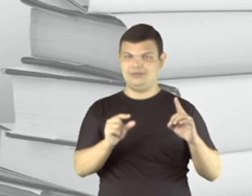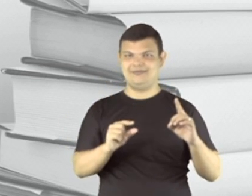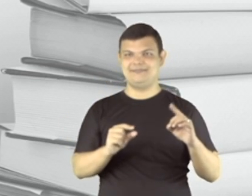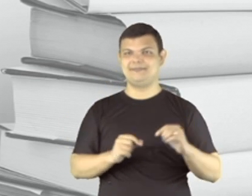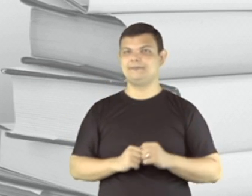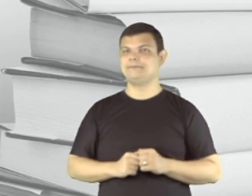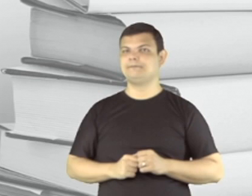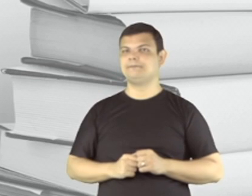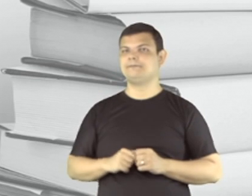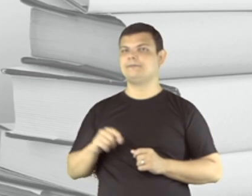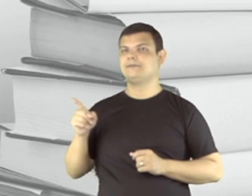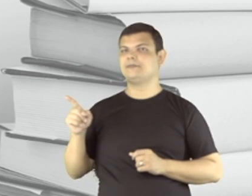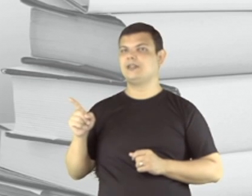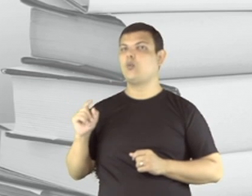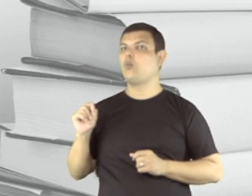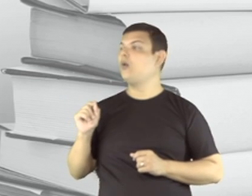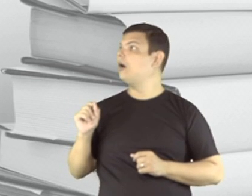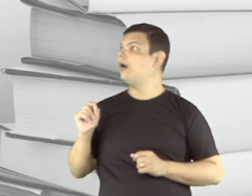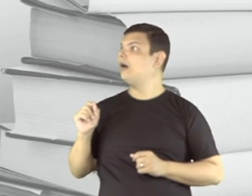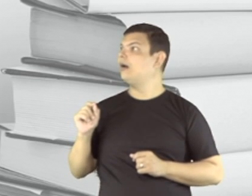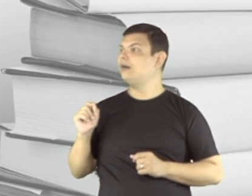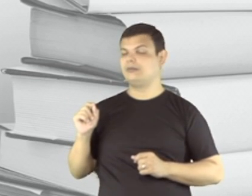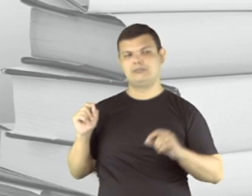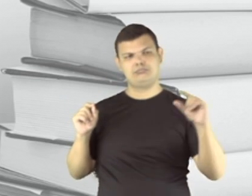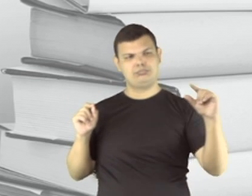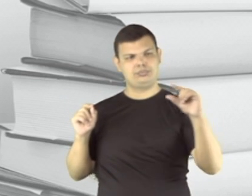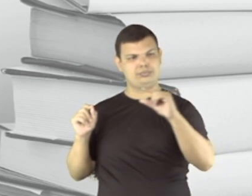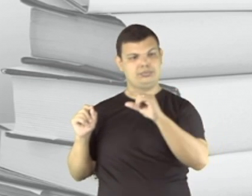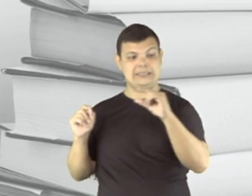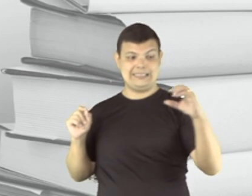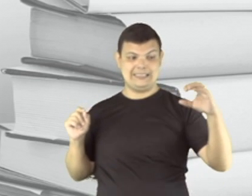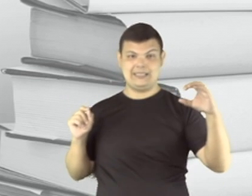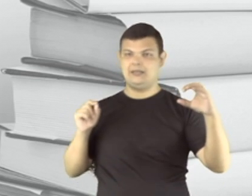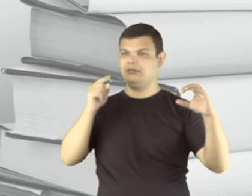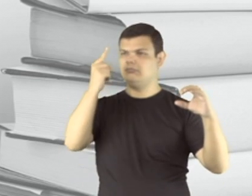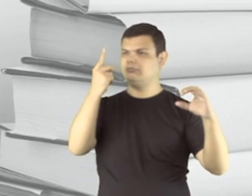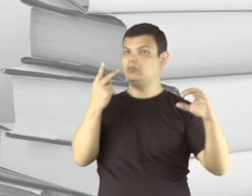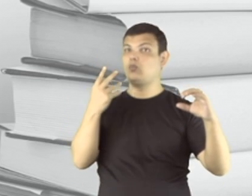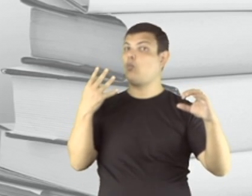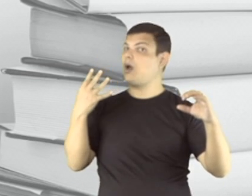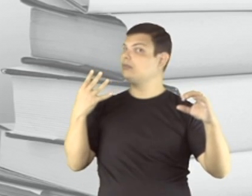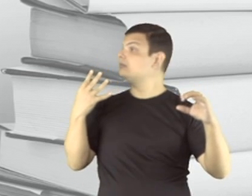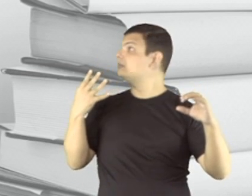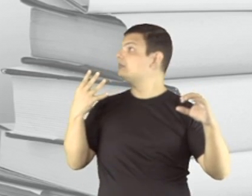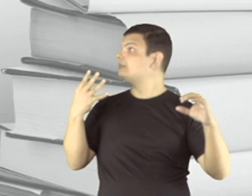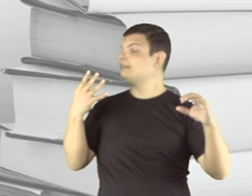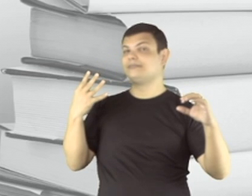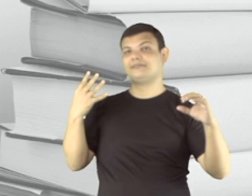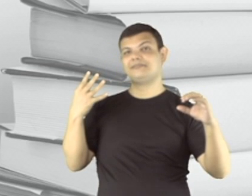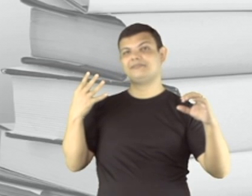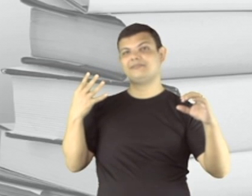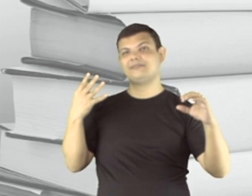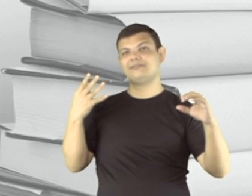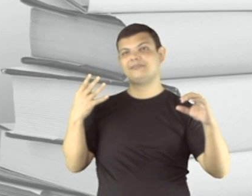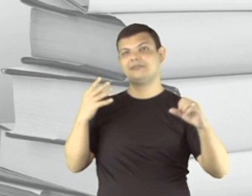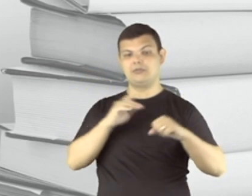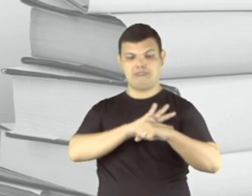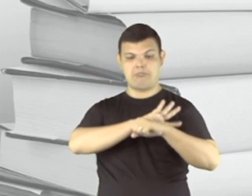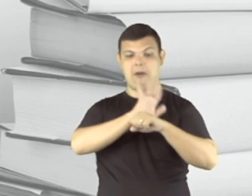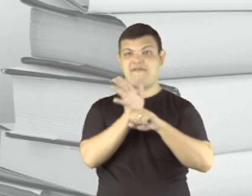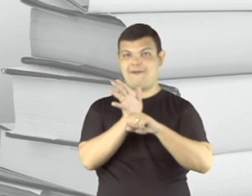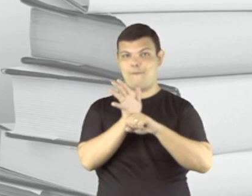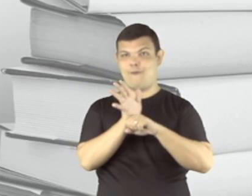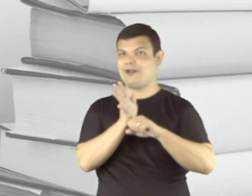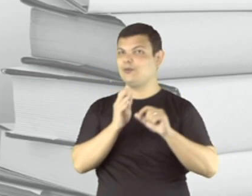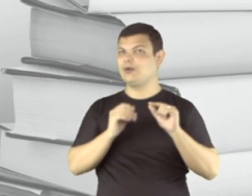aqui está na casa do C4. Esse aqui acho que é um pavão, está na casa,